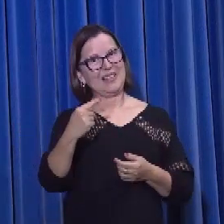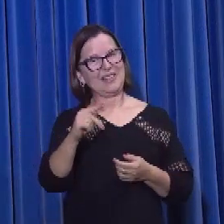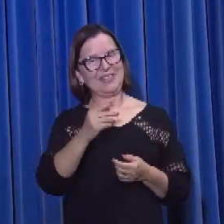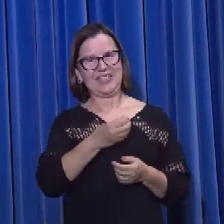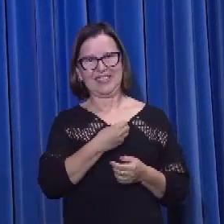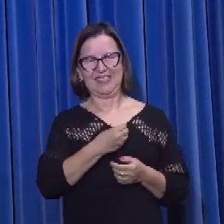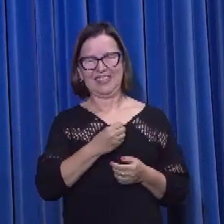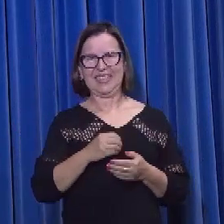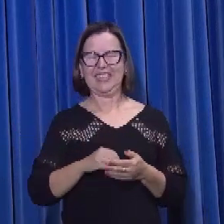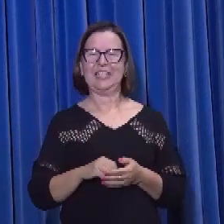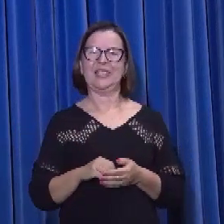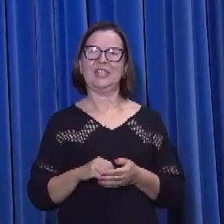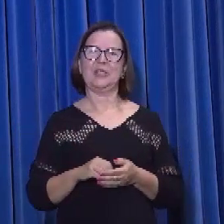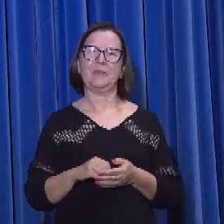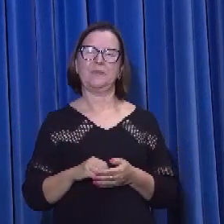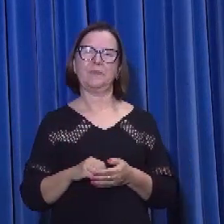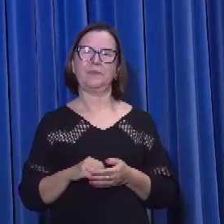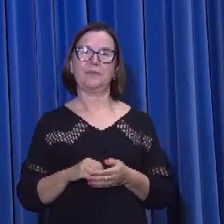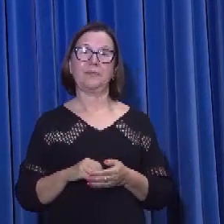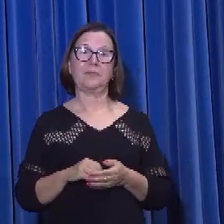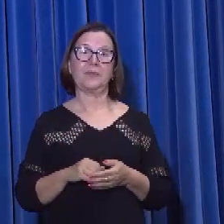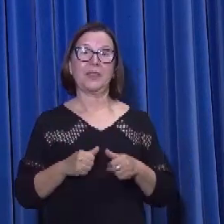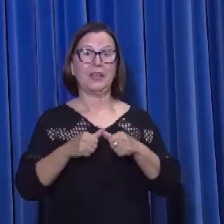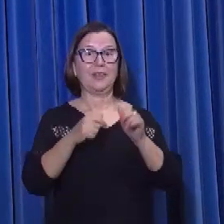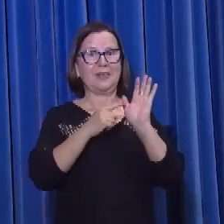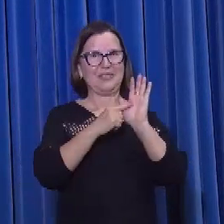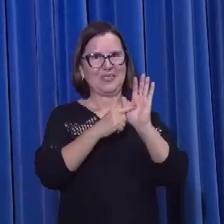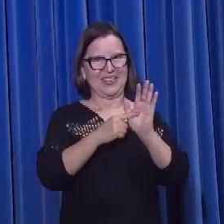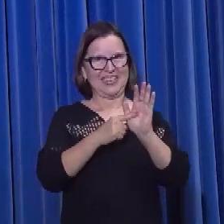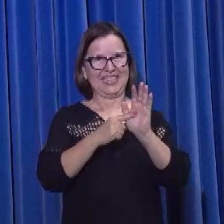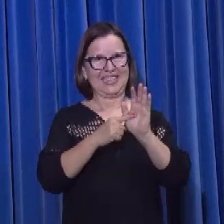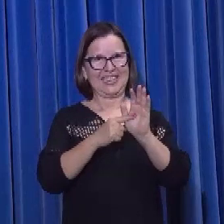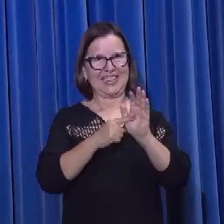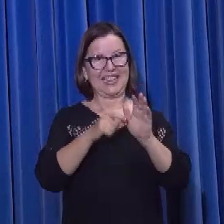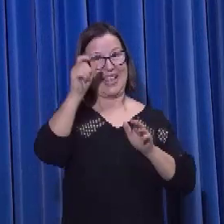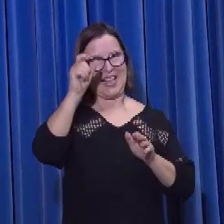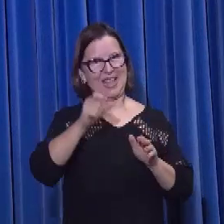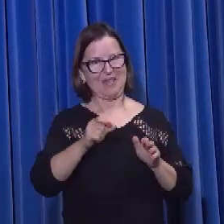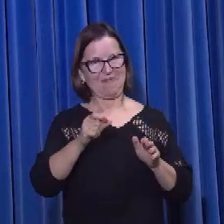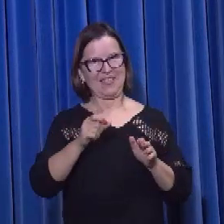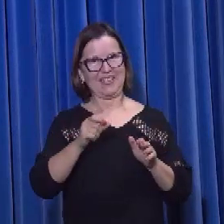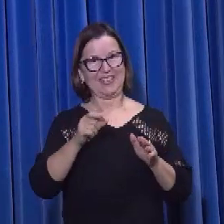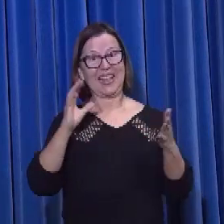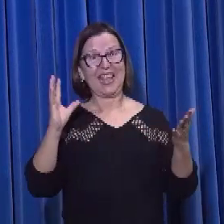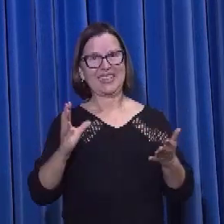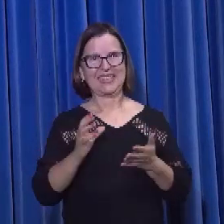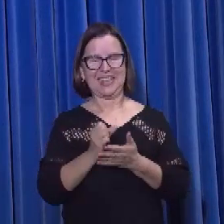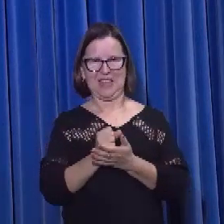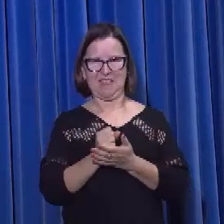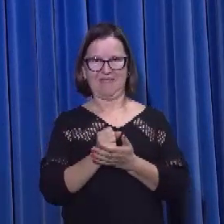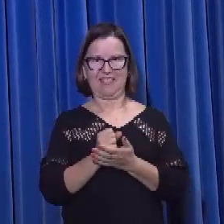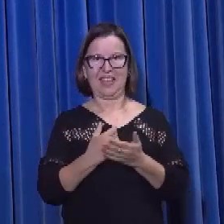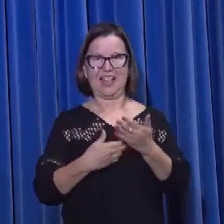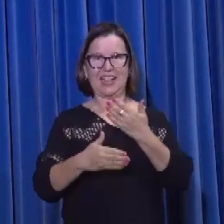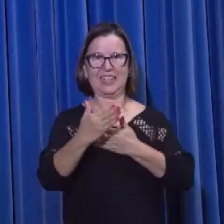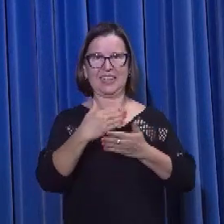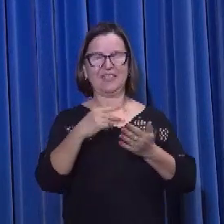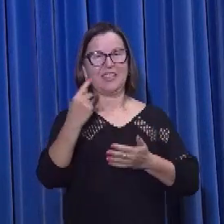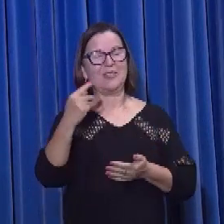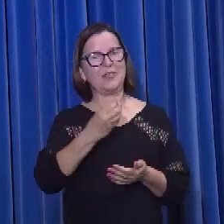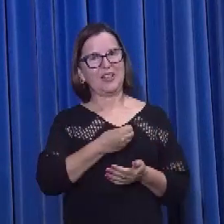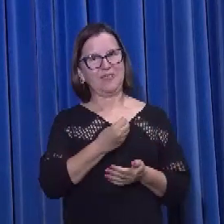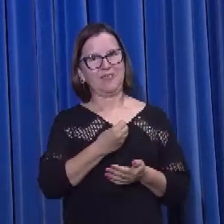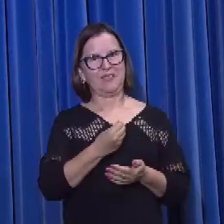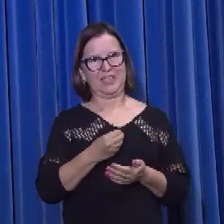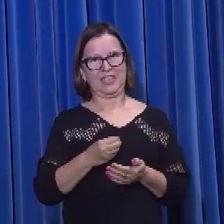As evidências de que a pessoa foi alcançada é no seu viver, não aqui na igreja, mas no mundo. Lembra